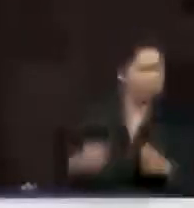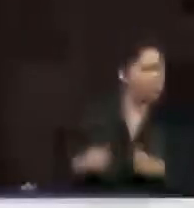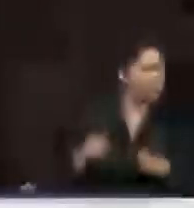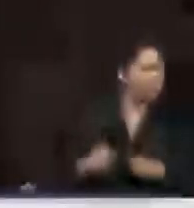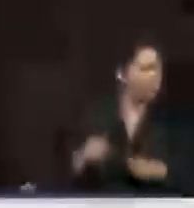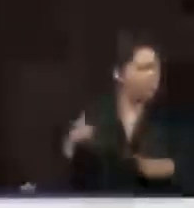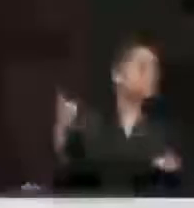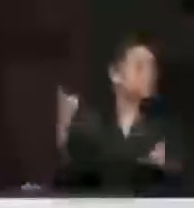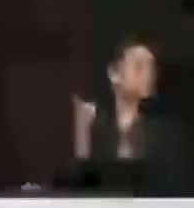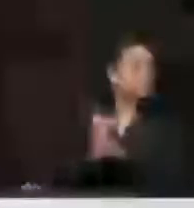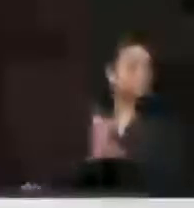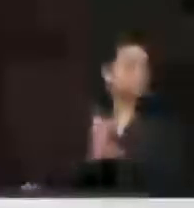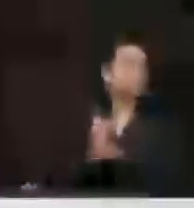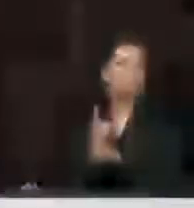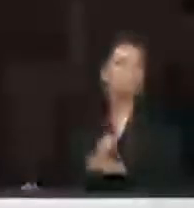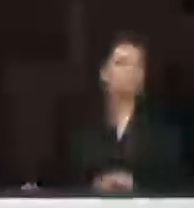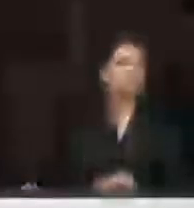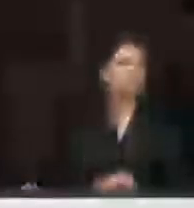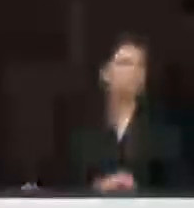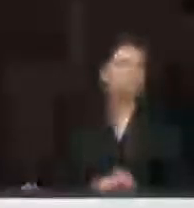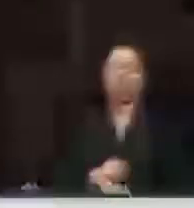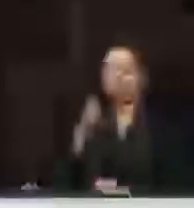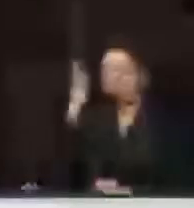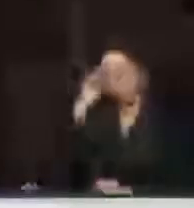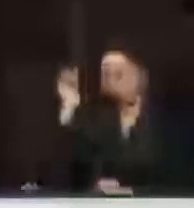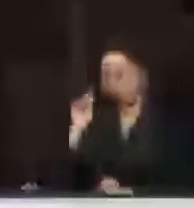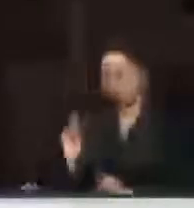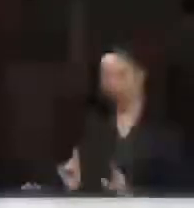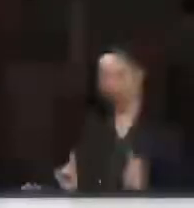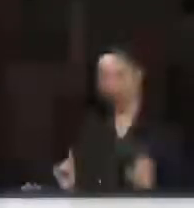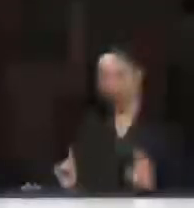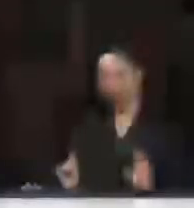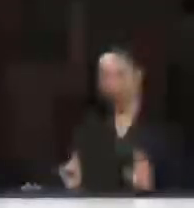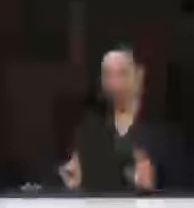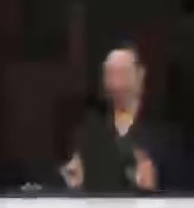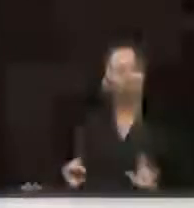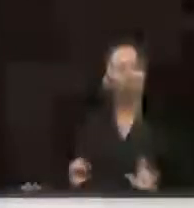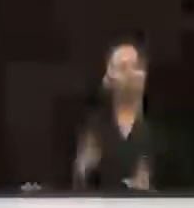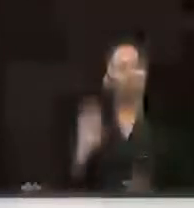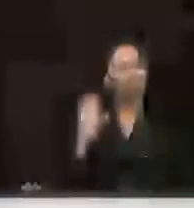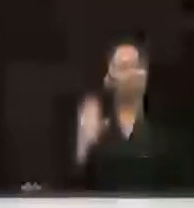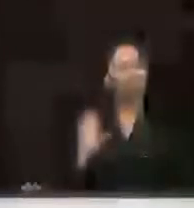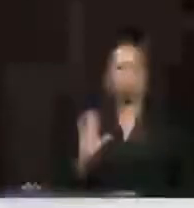encontrados. Não sei, mas ainda